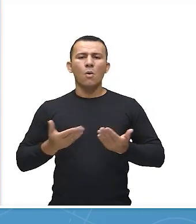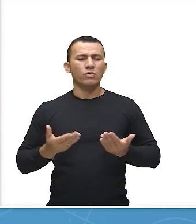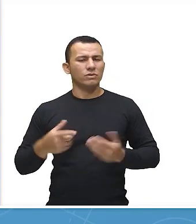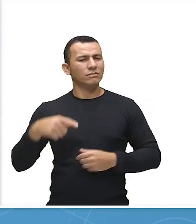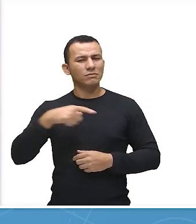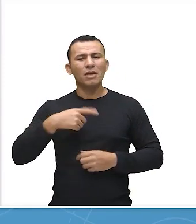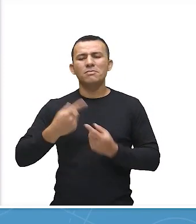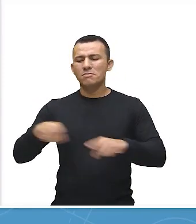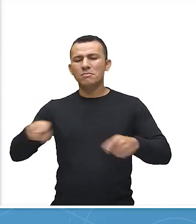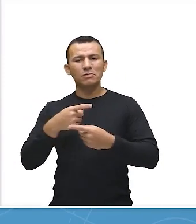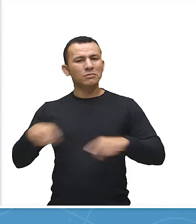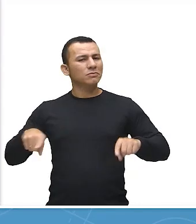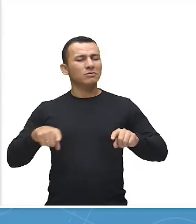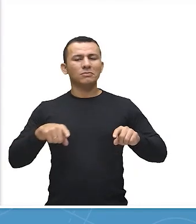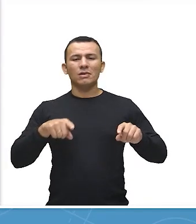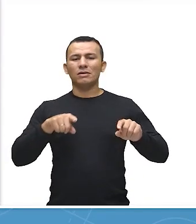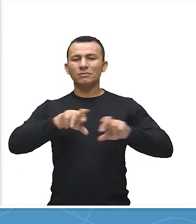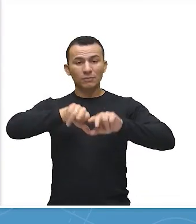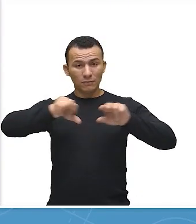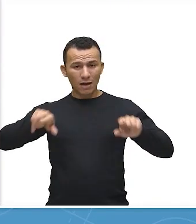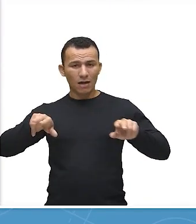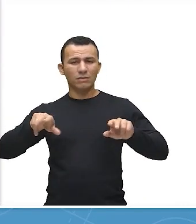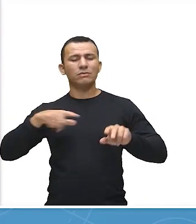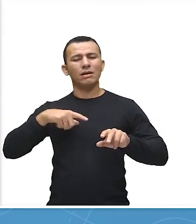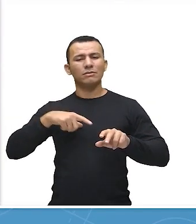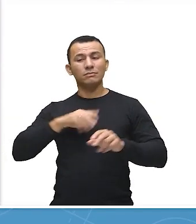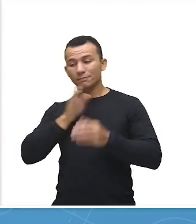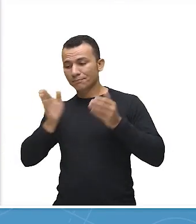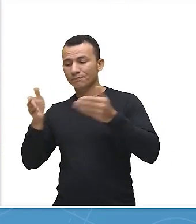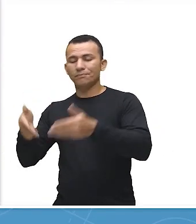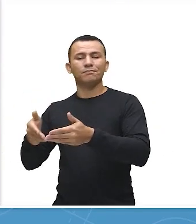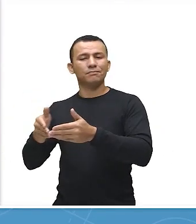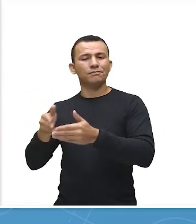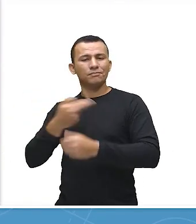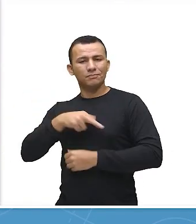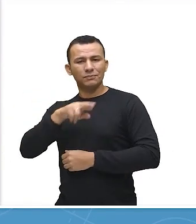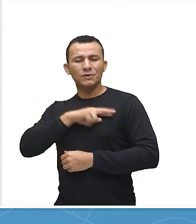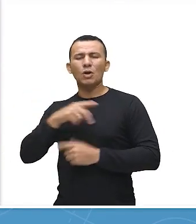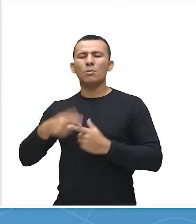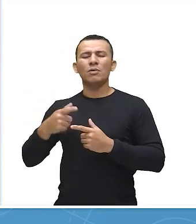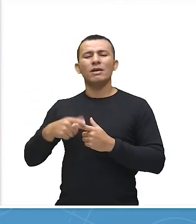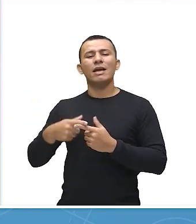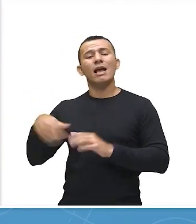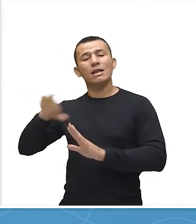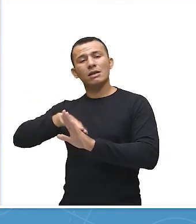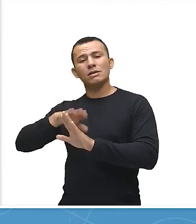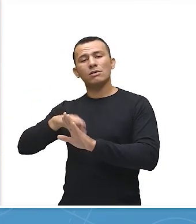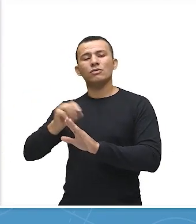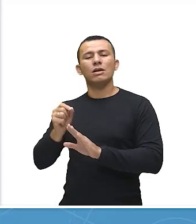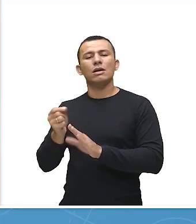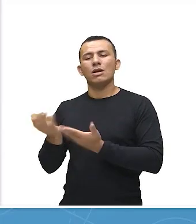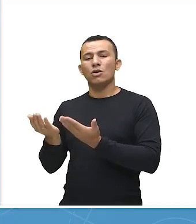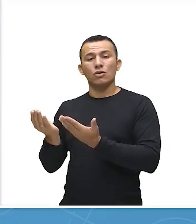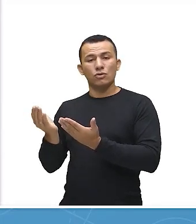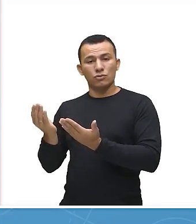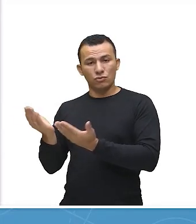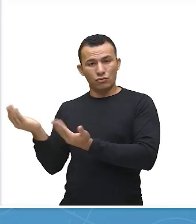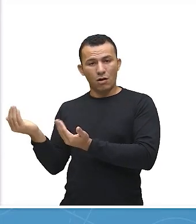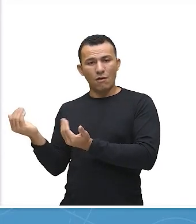suas apresentações de músicas seculares. Ela representa várias músicas utilizando apenas o